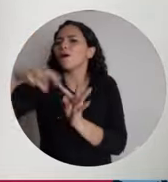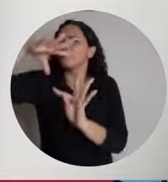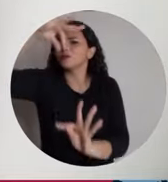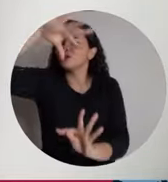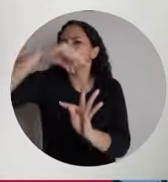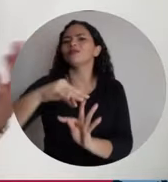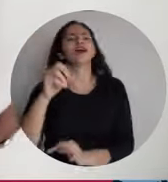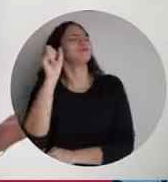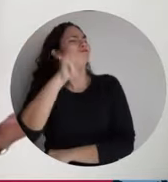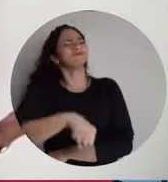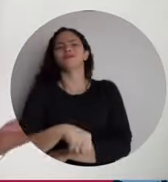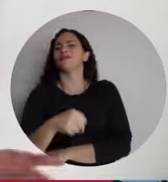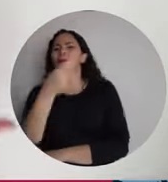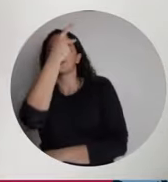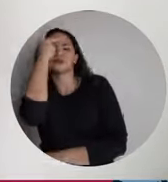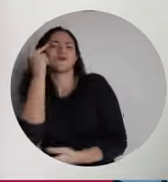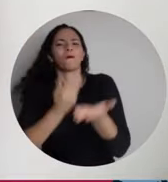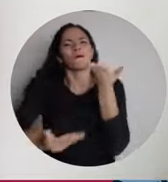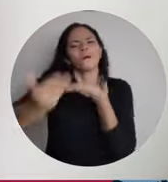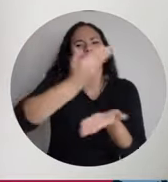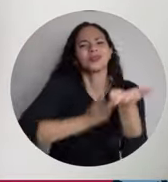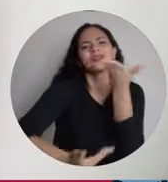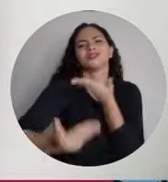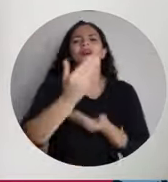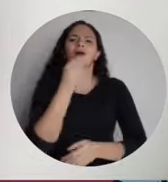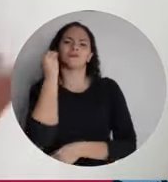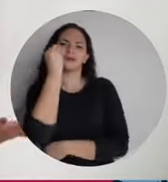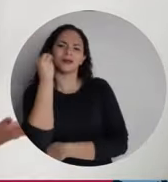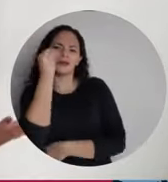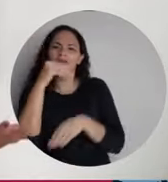da UFT. É muita gente para conversar,